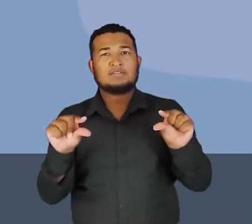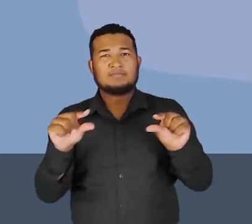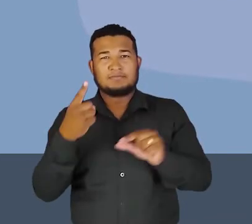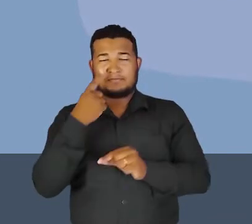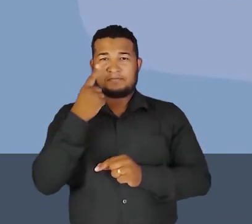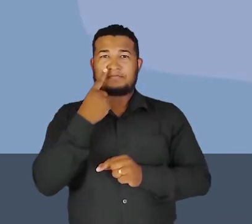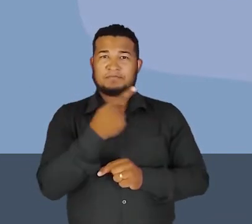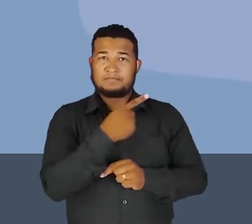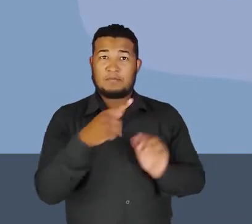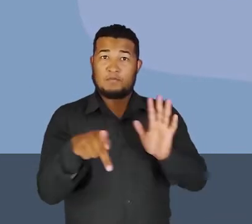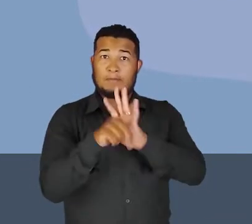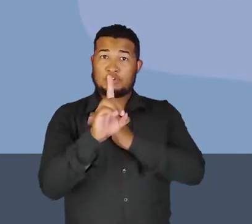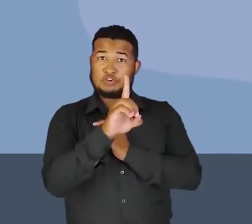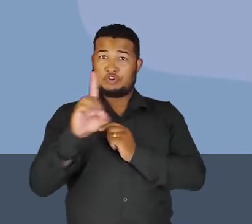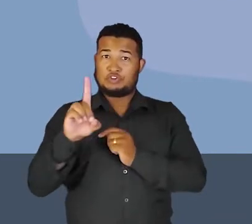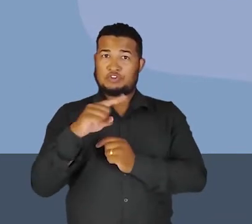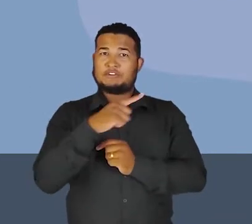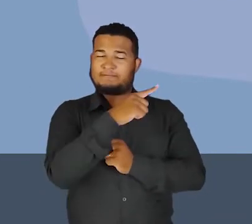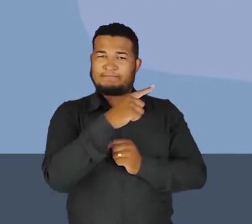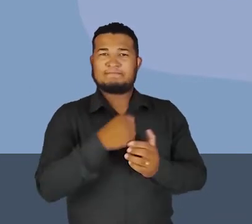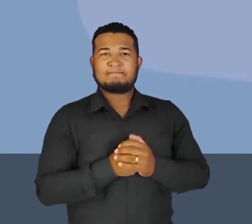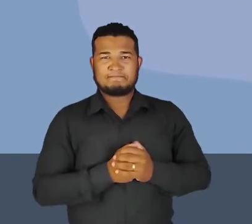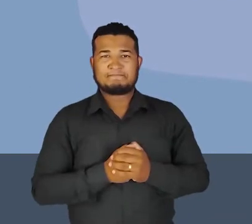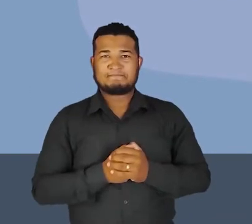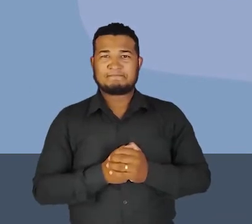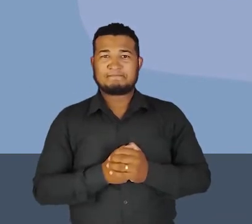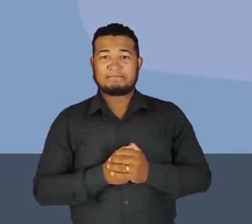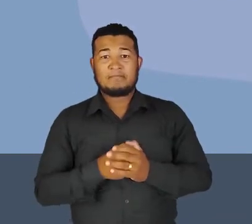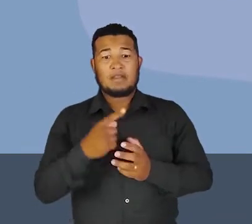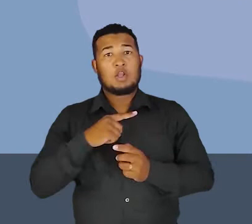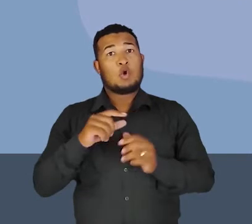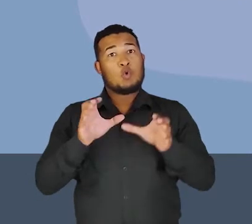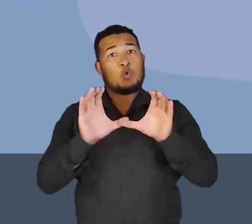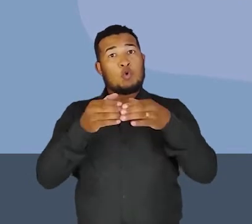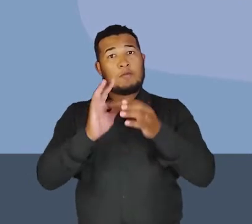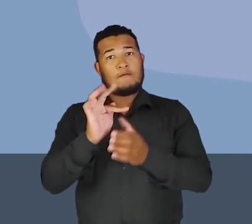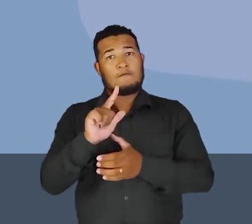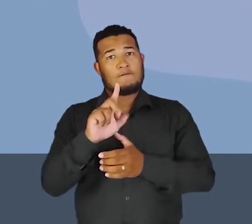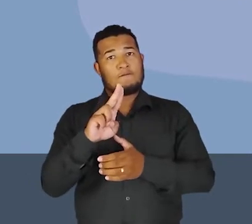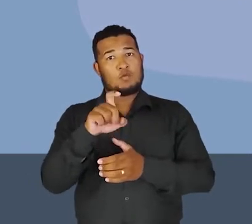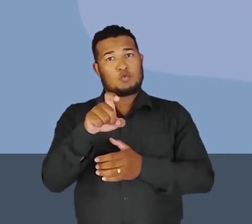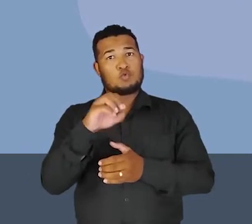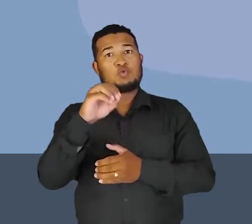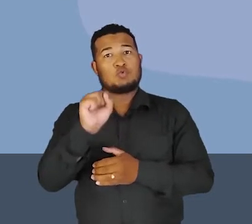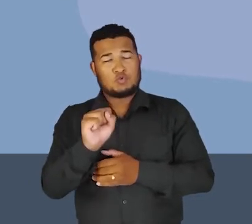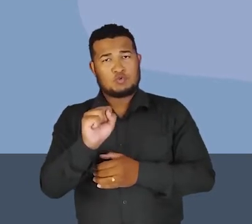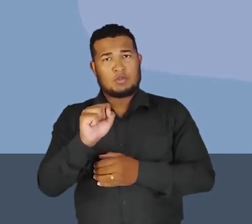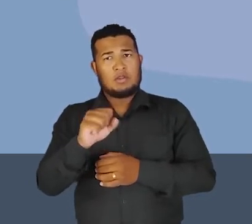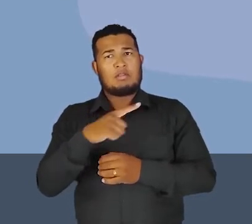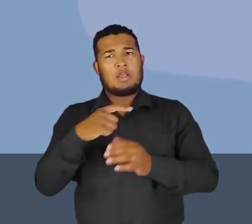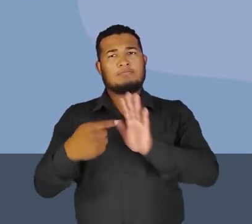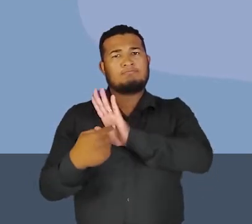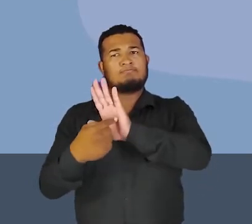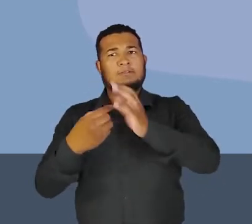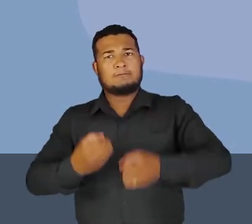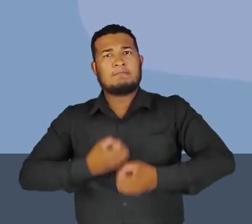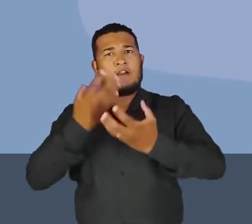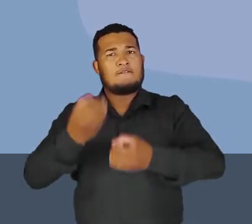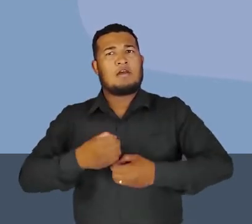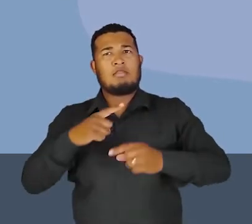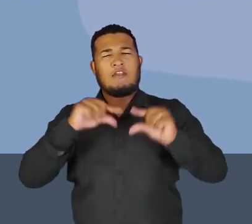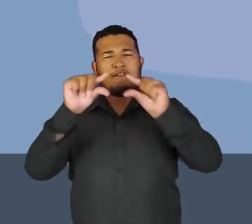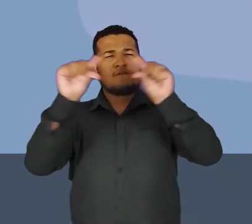à nossa direita, né? O Fluxus, desse manifesto, ele traz frases